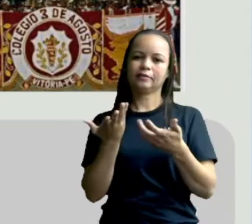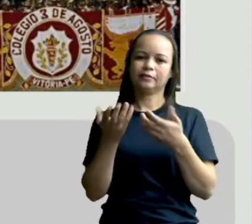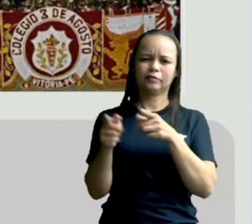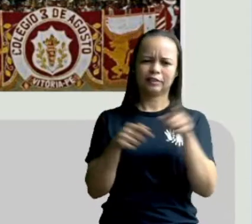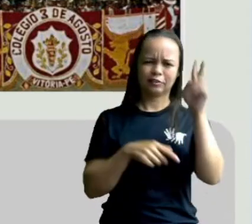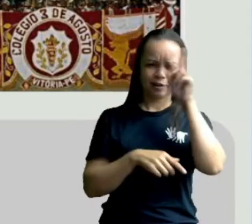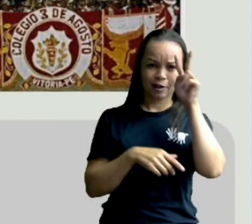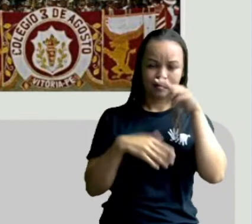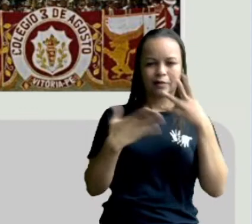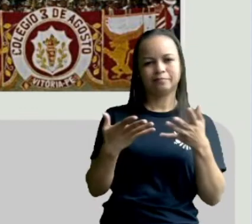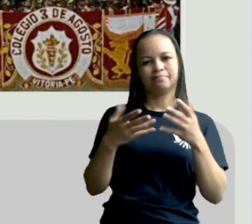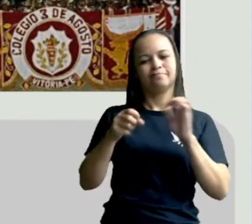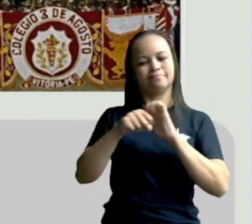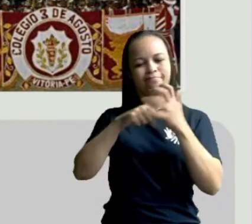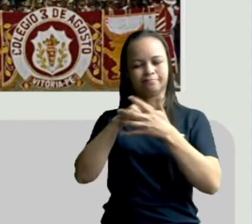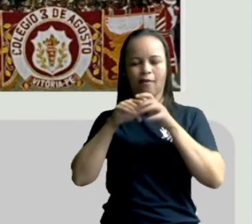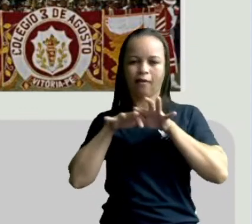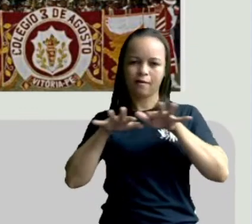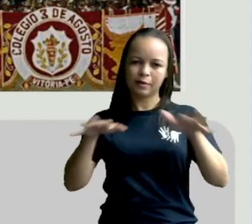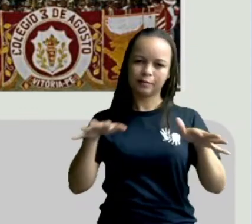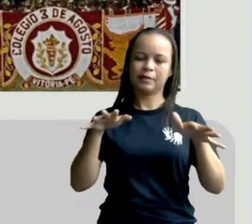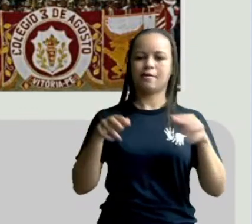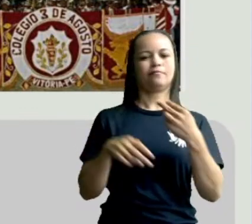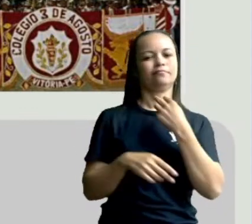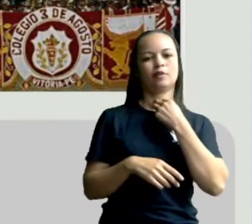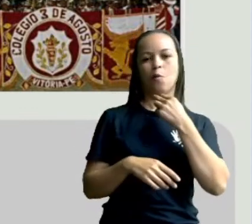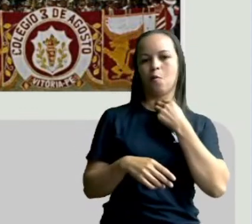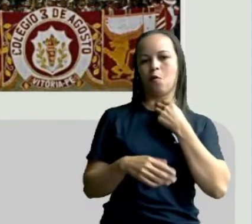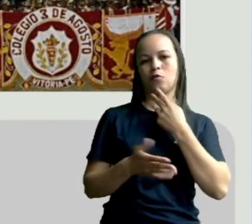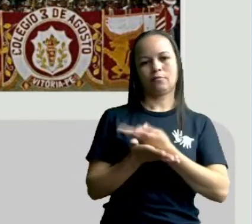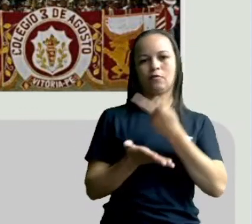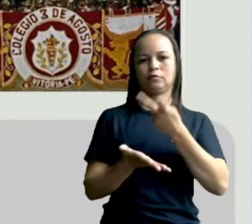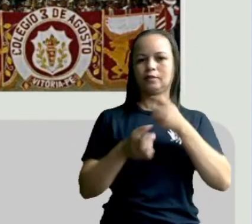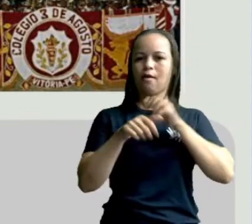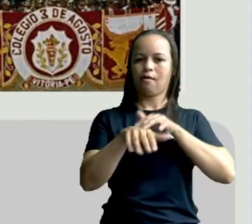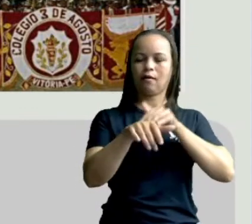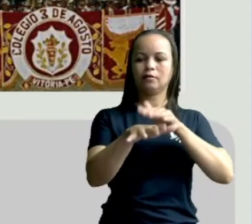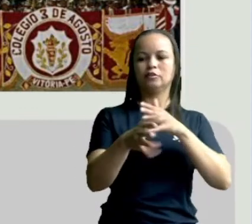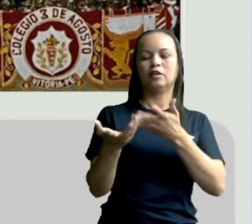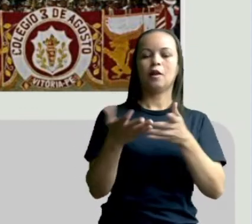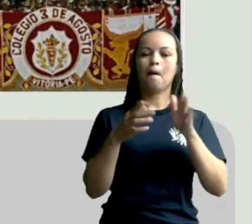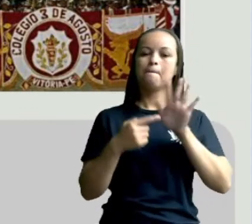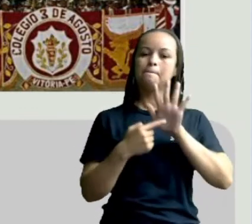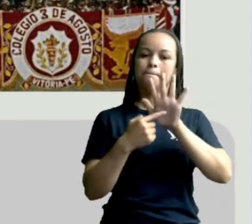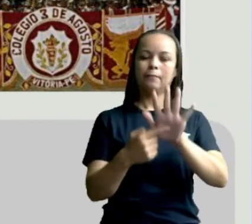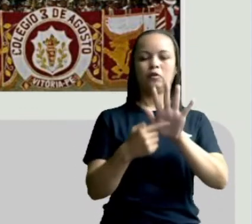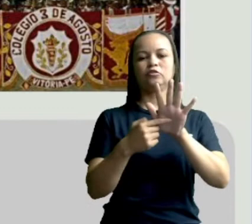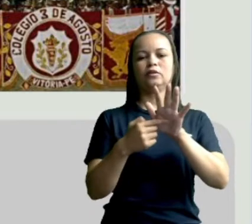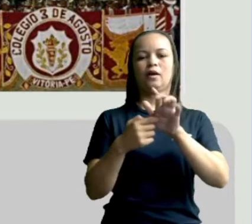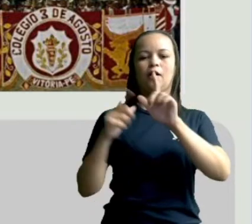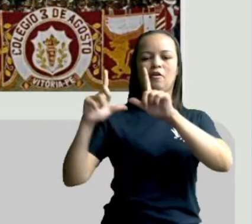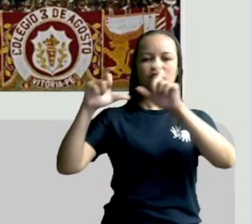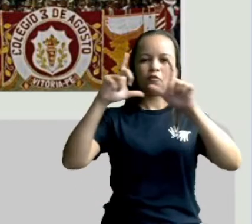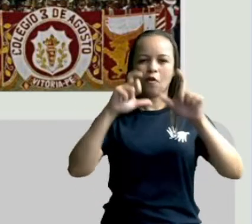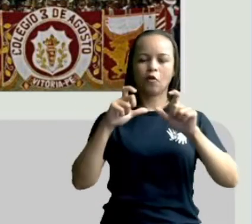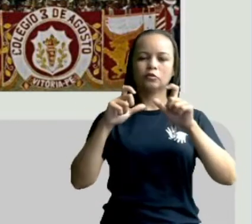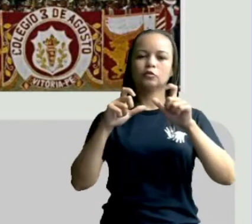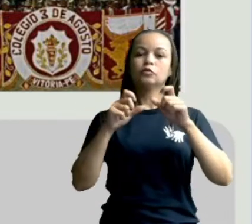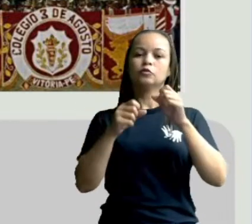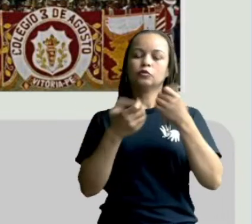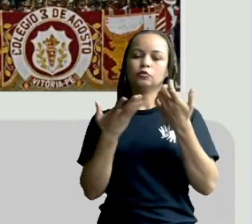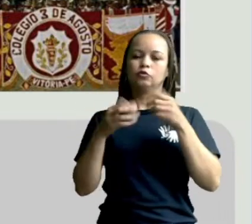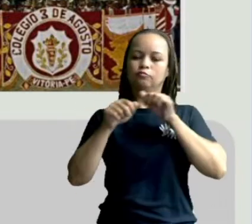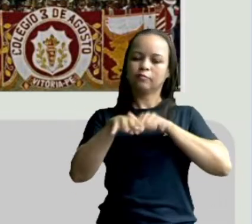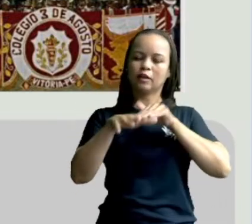durante a pandemia não pôde estar acontecendo os desfiles, mas eu trouxe algumas fotos para vocês de desfiles de outros anos.